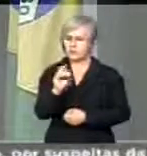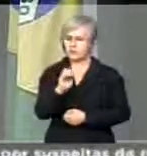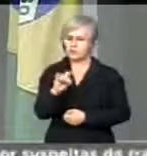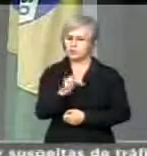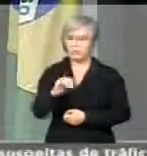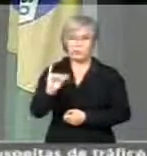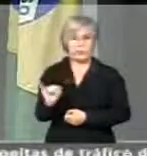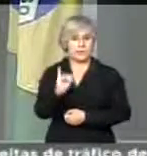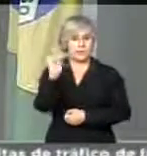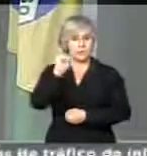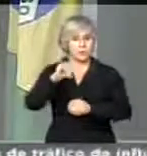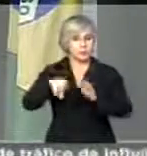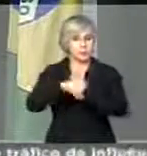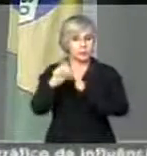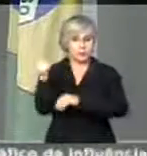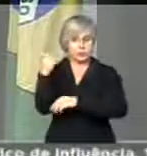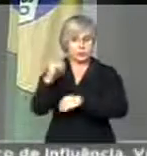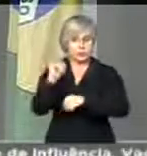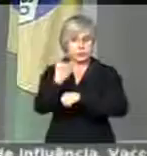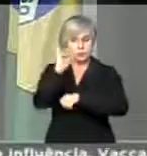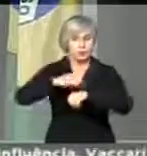Sul, importante para o Brasil.